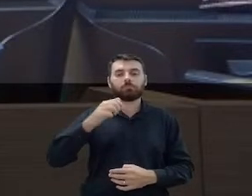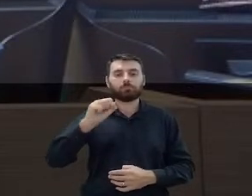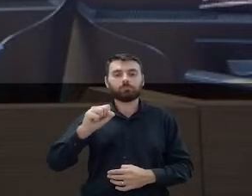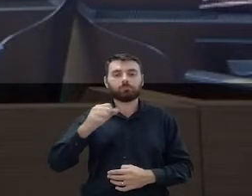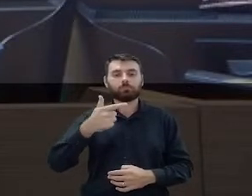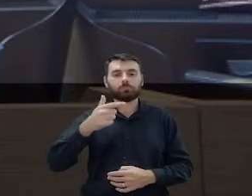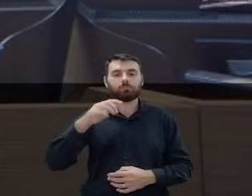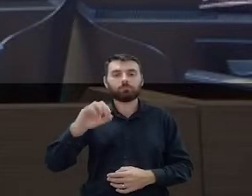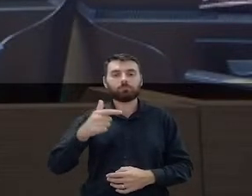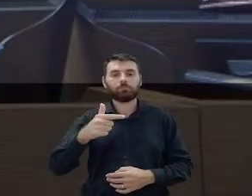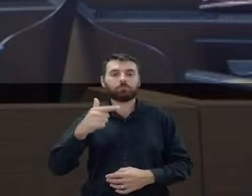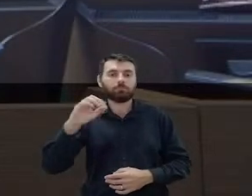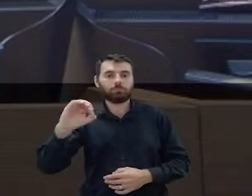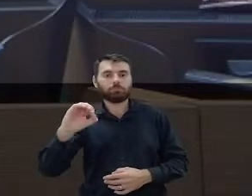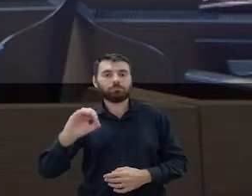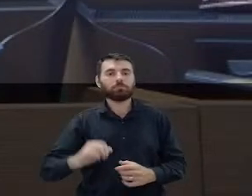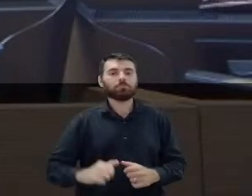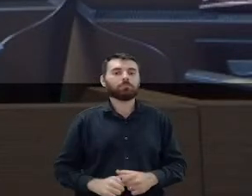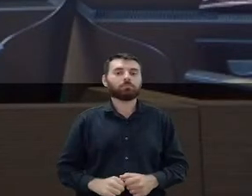78/2020.